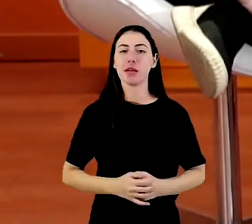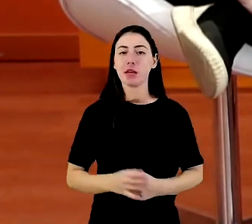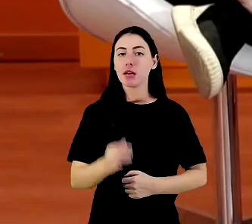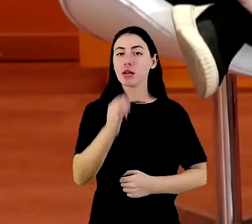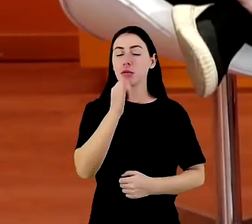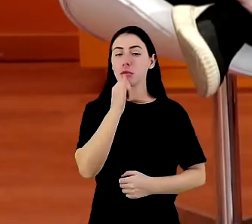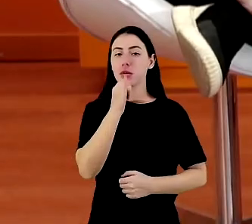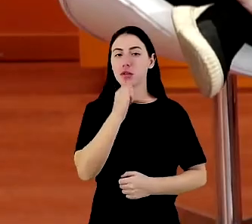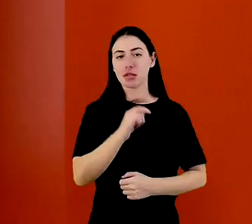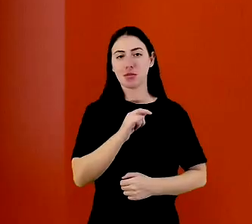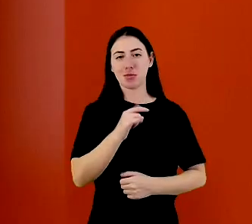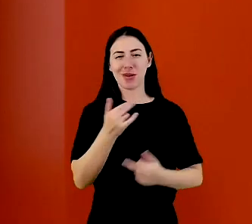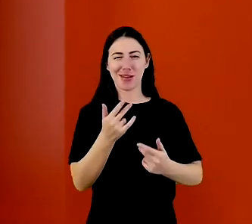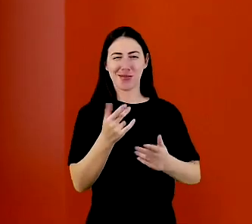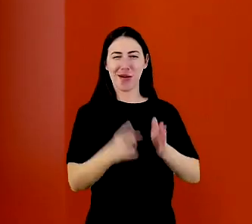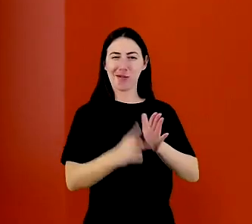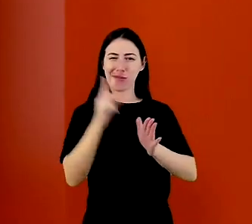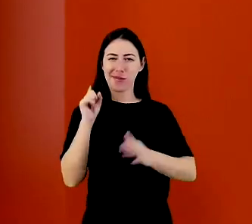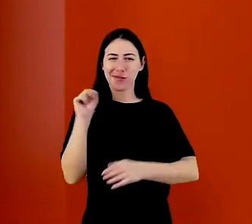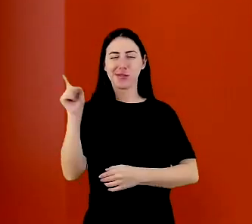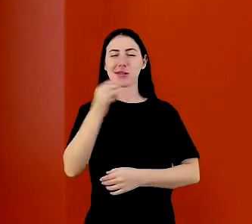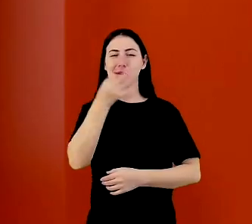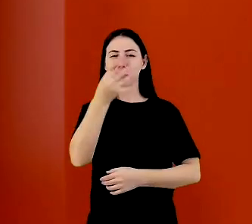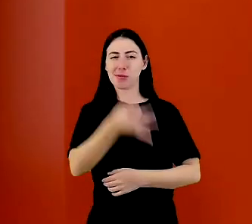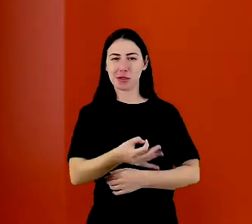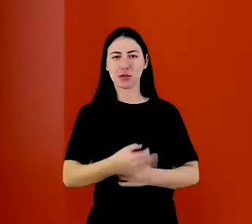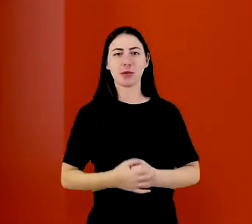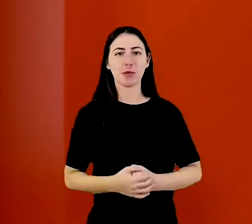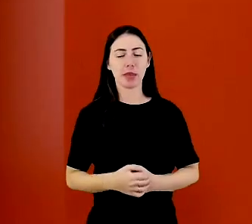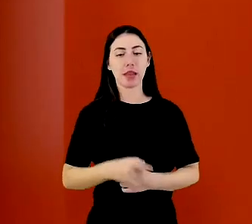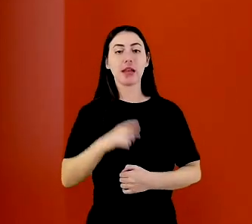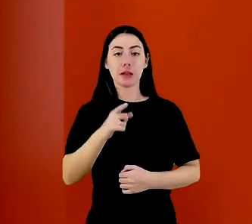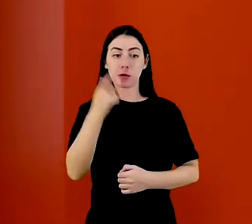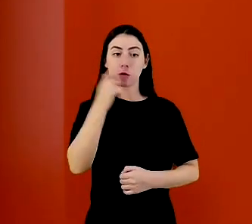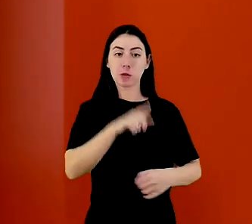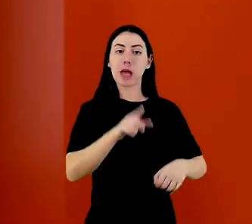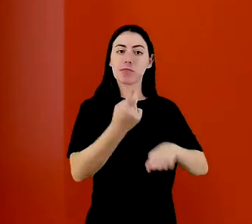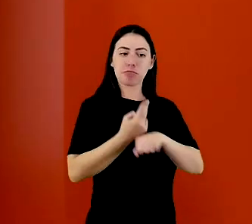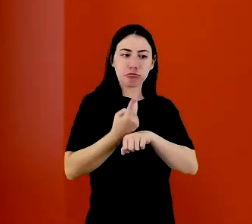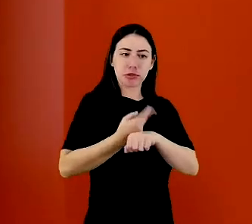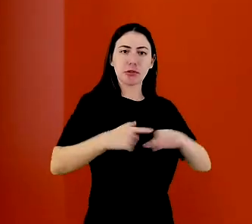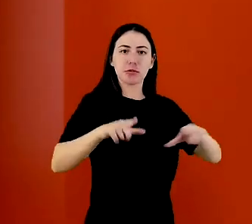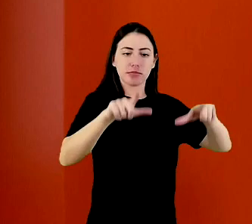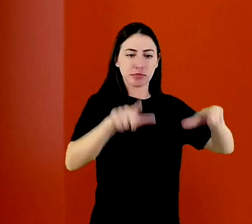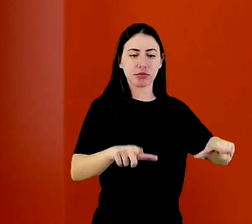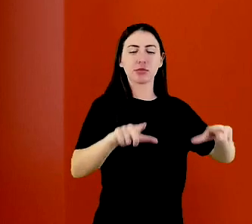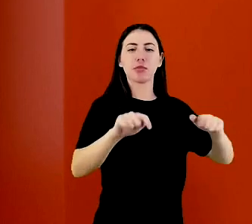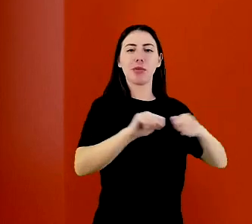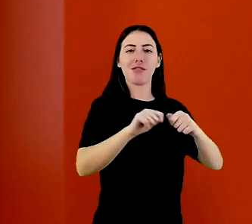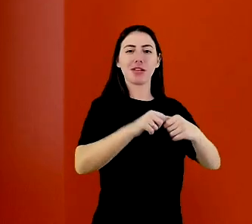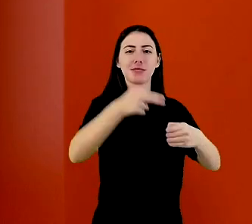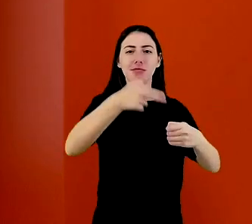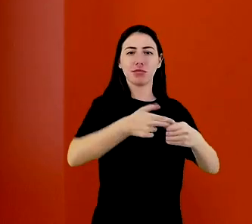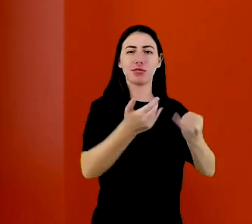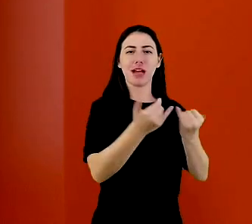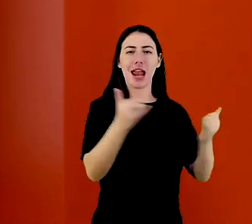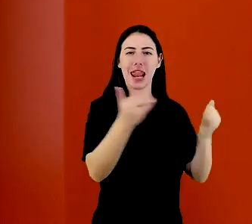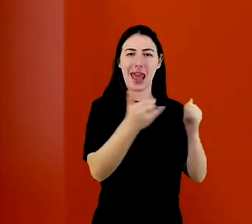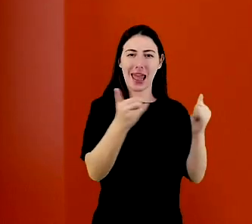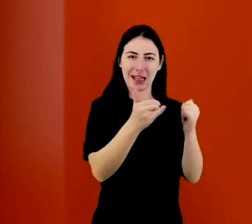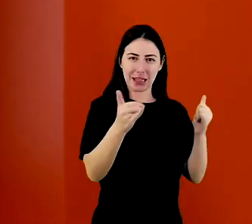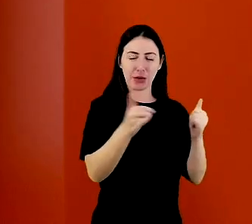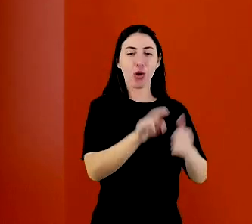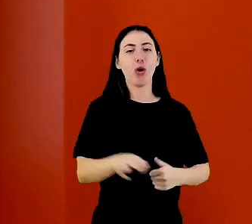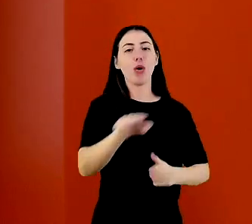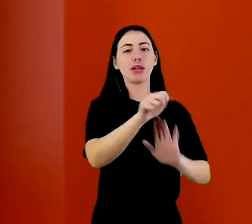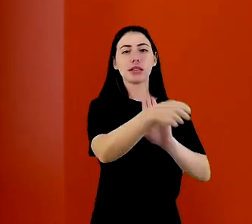Rafa, ele vai e consegue achar o local para o abastecimento dele elétrico, para fazer, na verdade, recarga elétrica, através de um aplicativo, chega